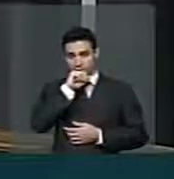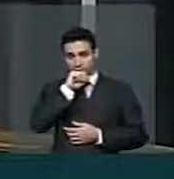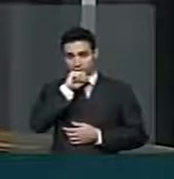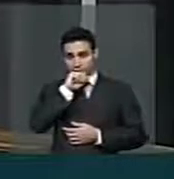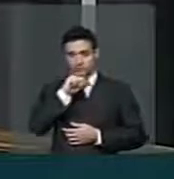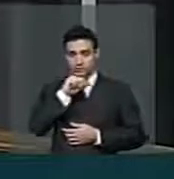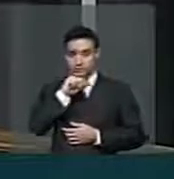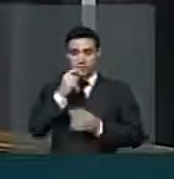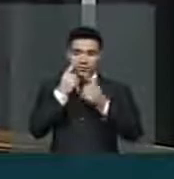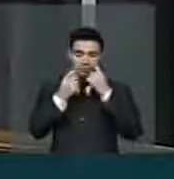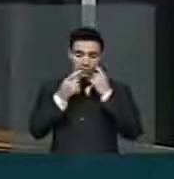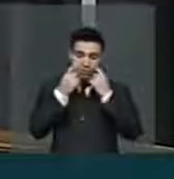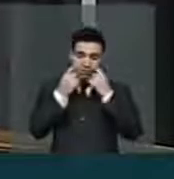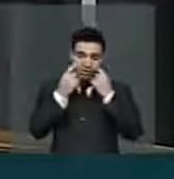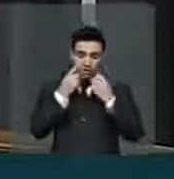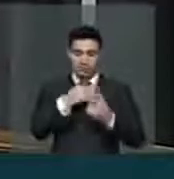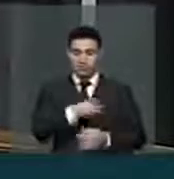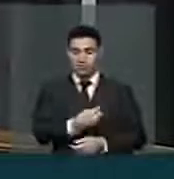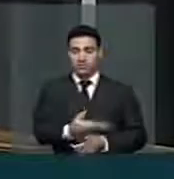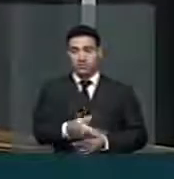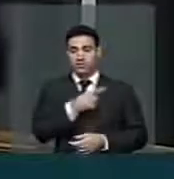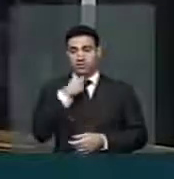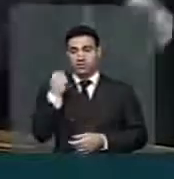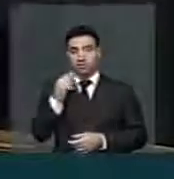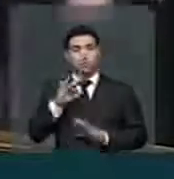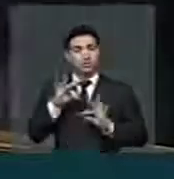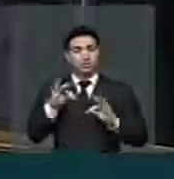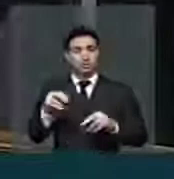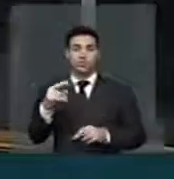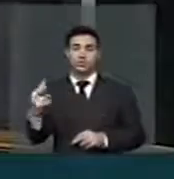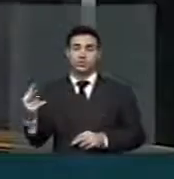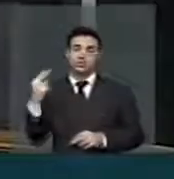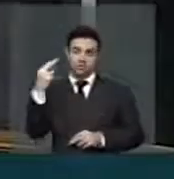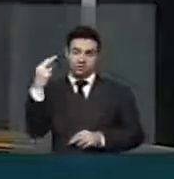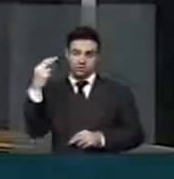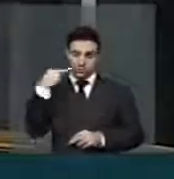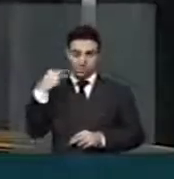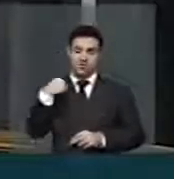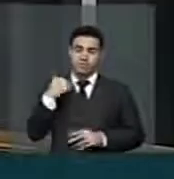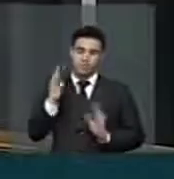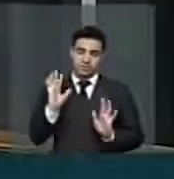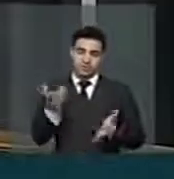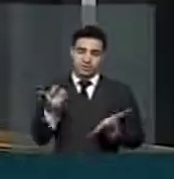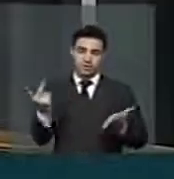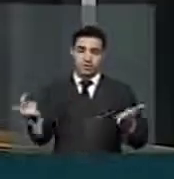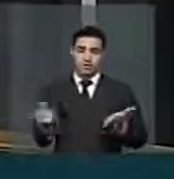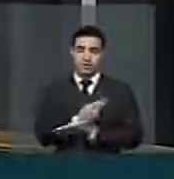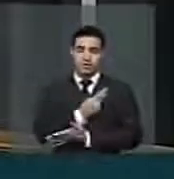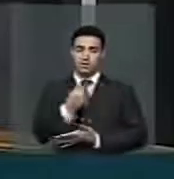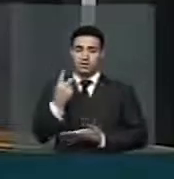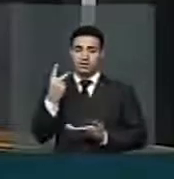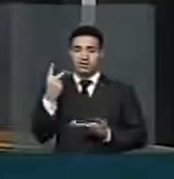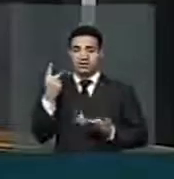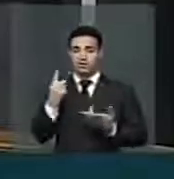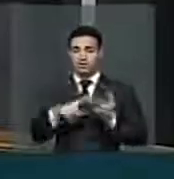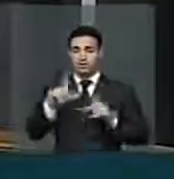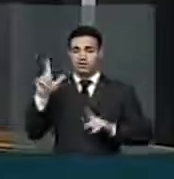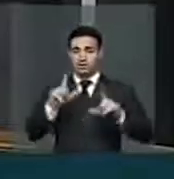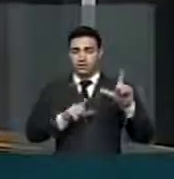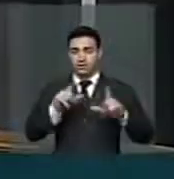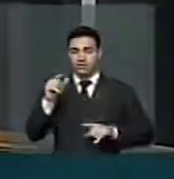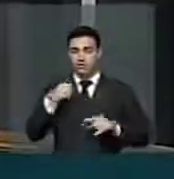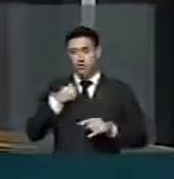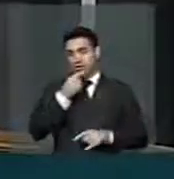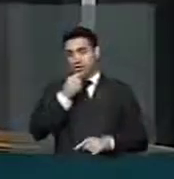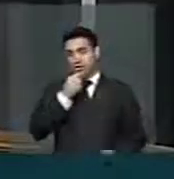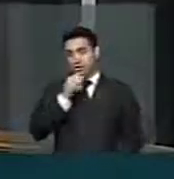filho. Todos assistiram atentamente pela TV o caso do pequeno Brian,